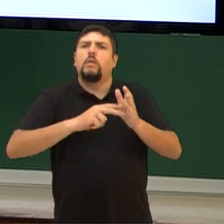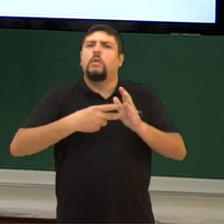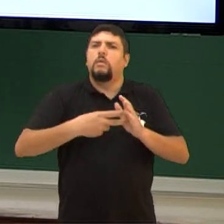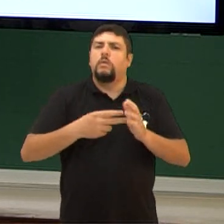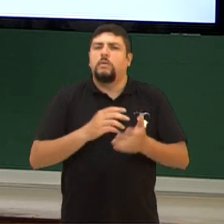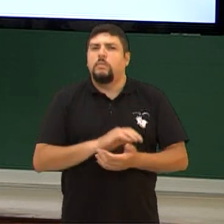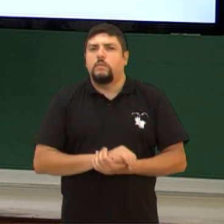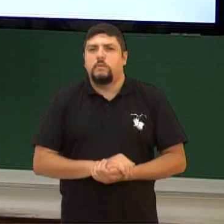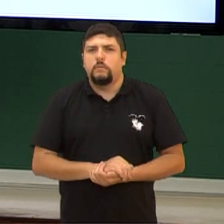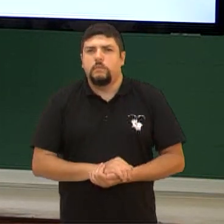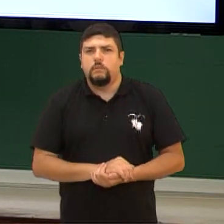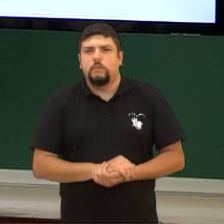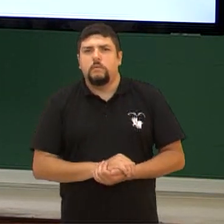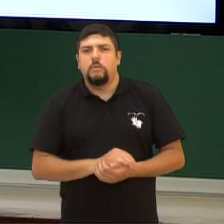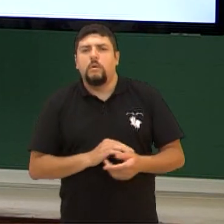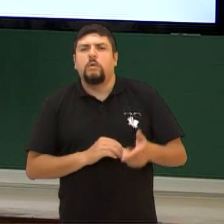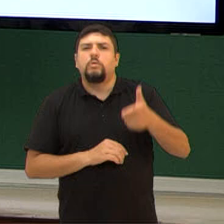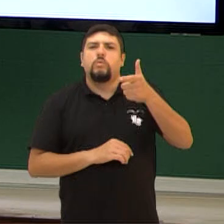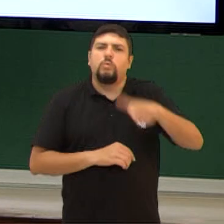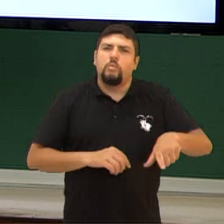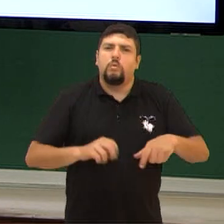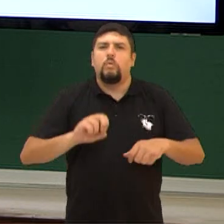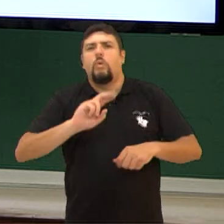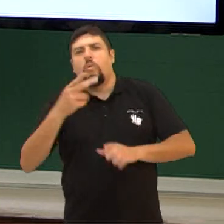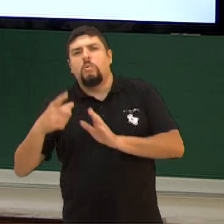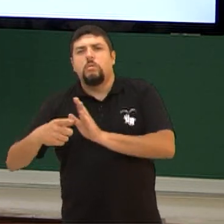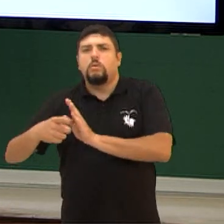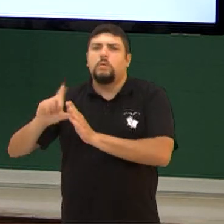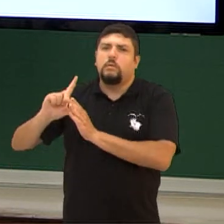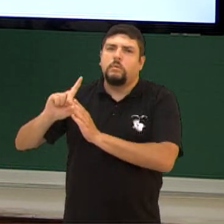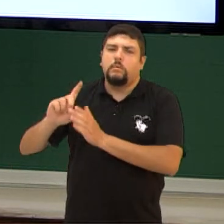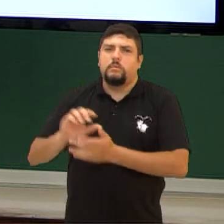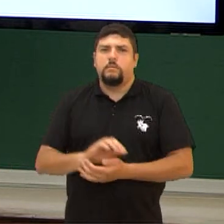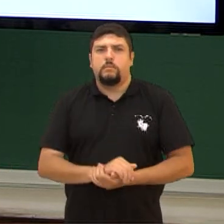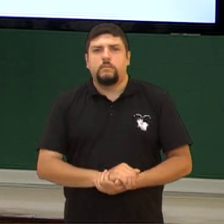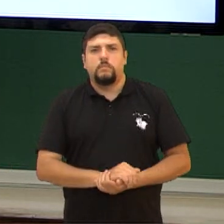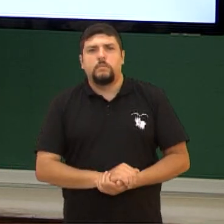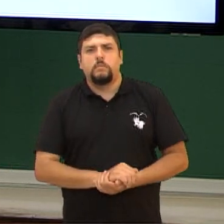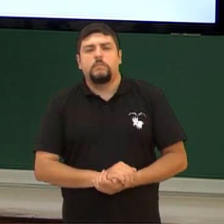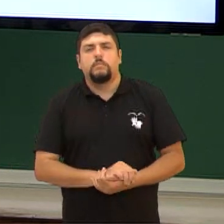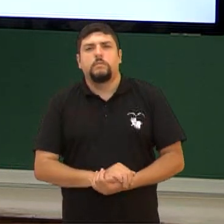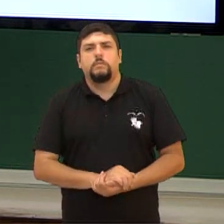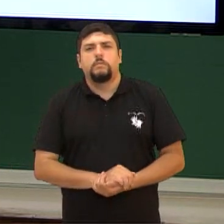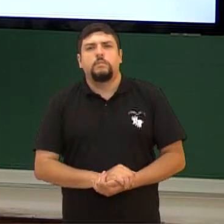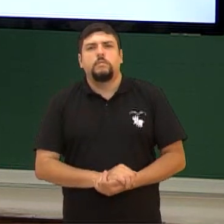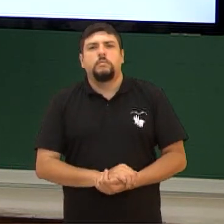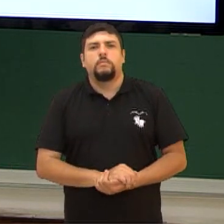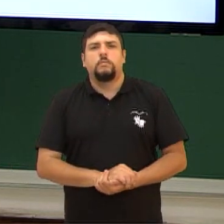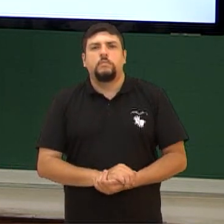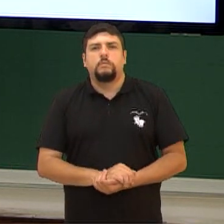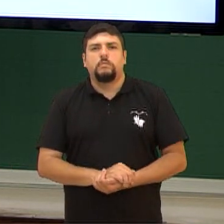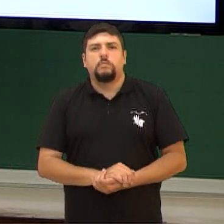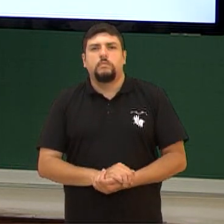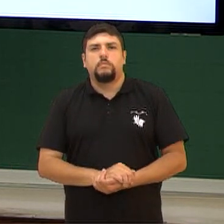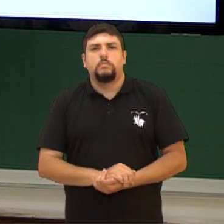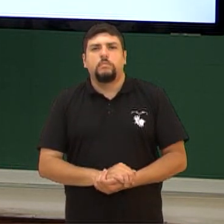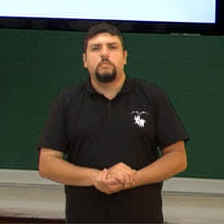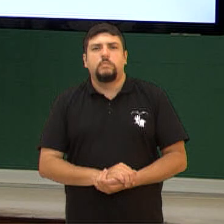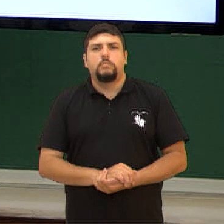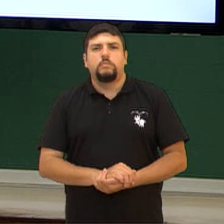or before? De novo ou antes? Ok? The word, uma dessas duas